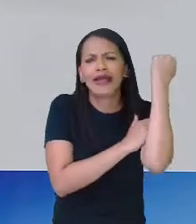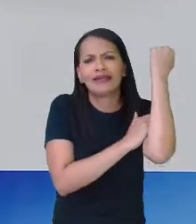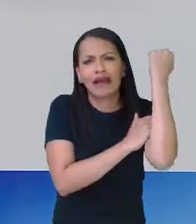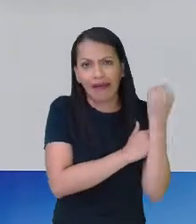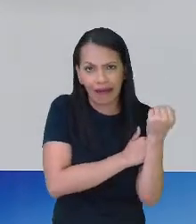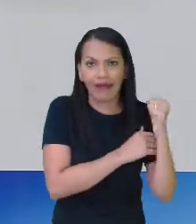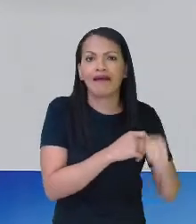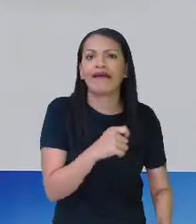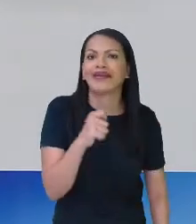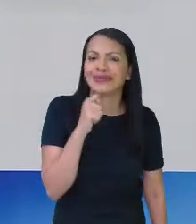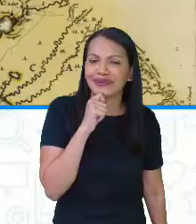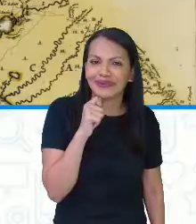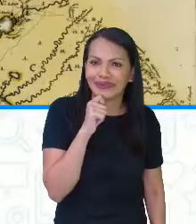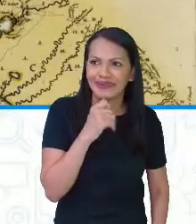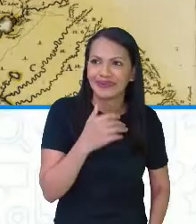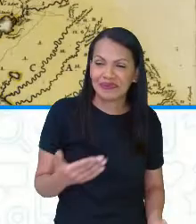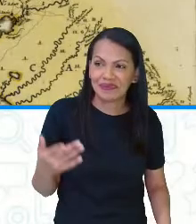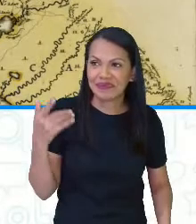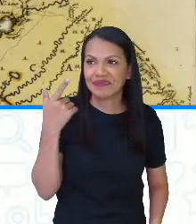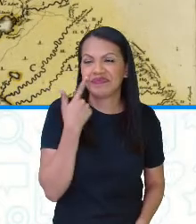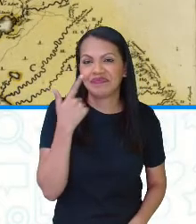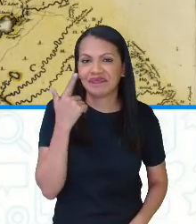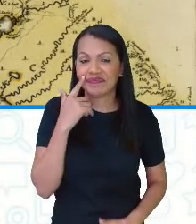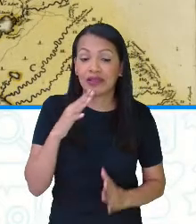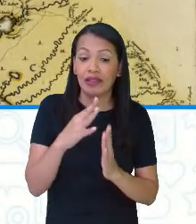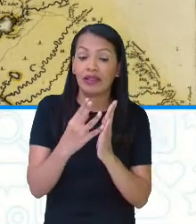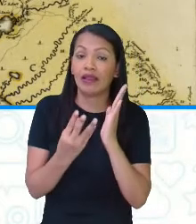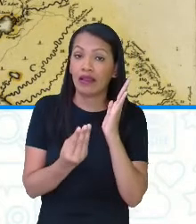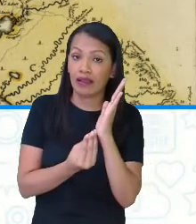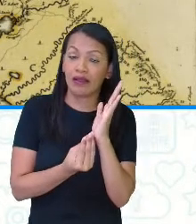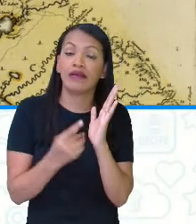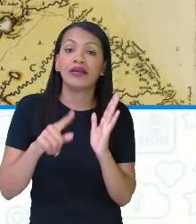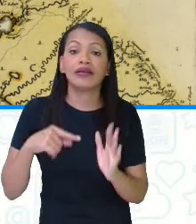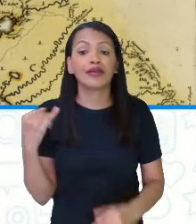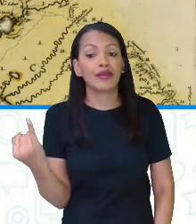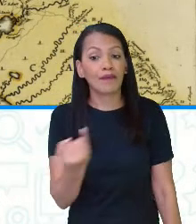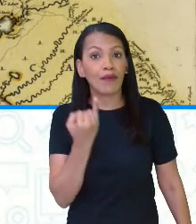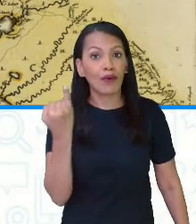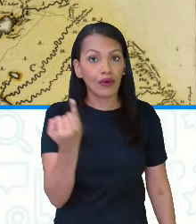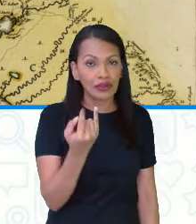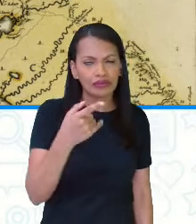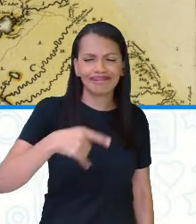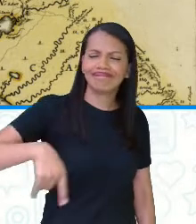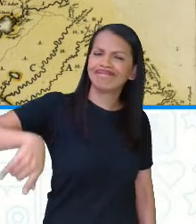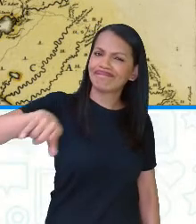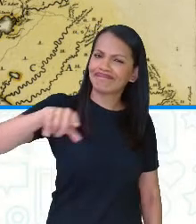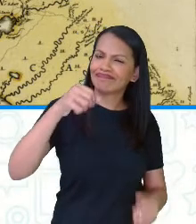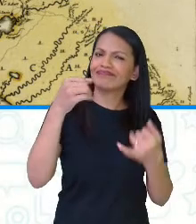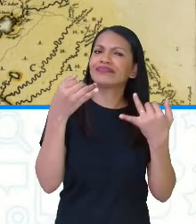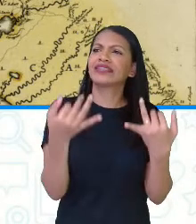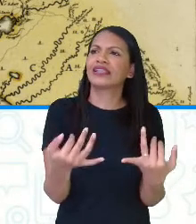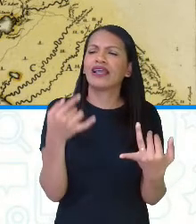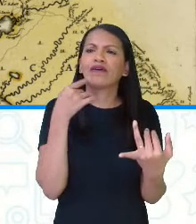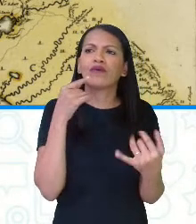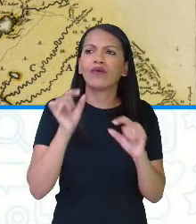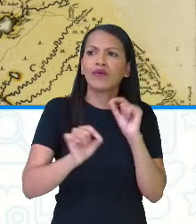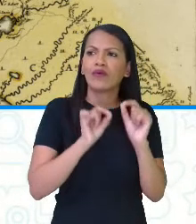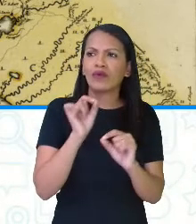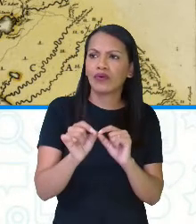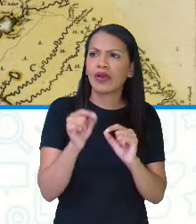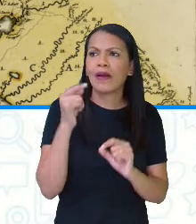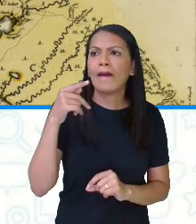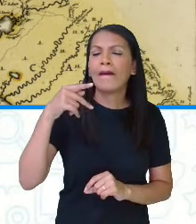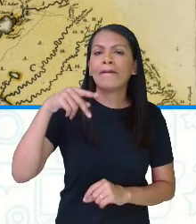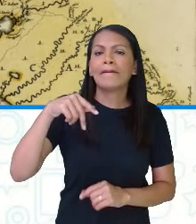ainda, tá? O Quilombo dos Palmares, que foi um dos quilombos muito importantes que todo mundo comenta, que todo mundo fala, ó, foi um